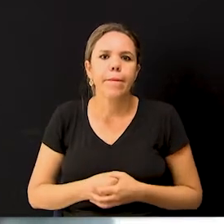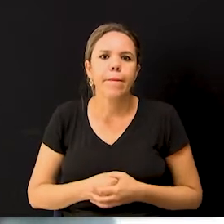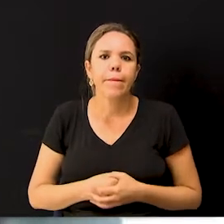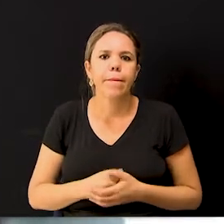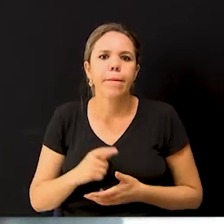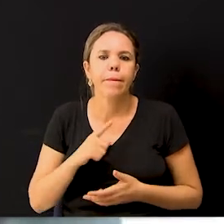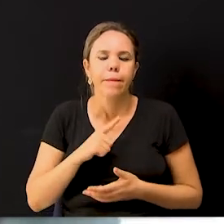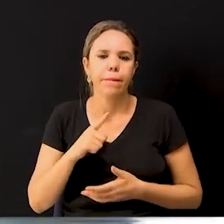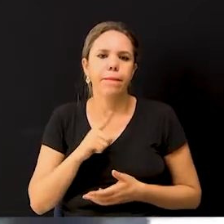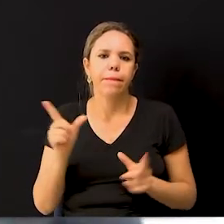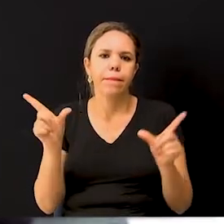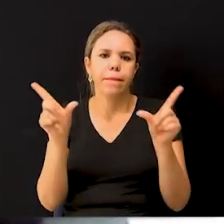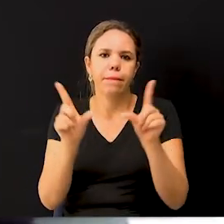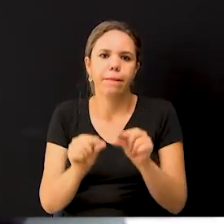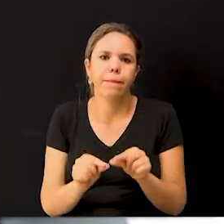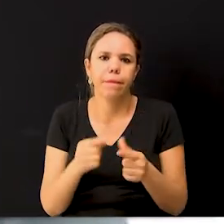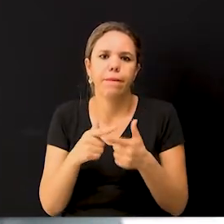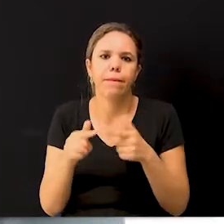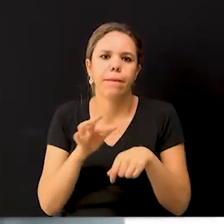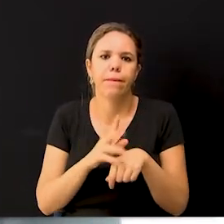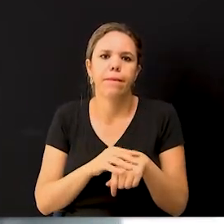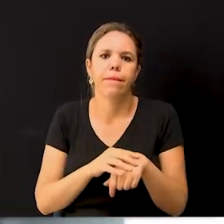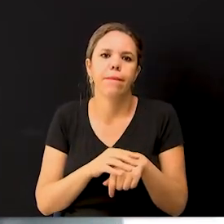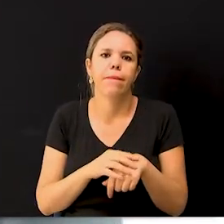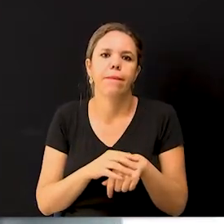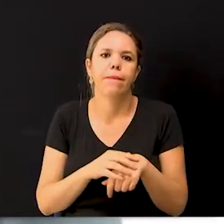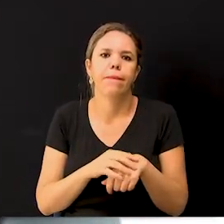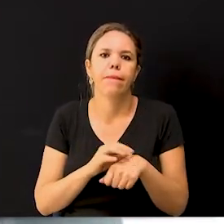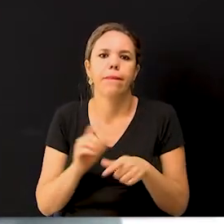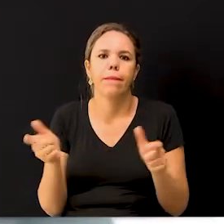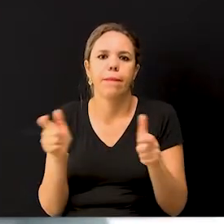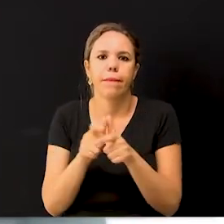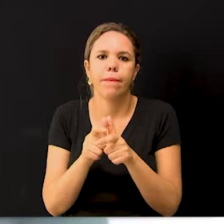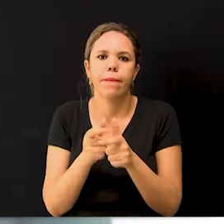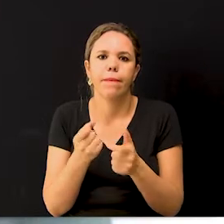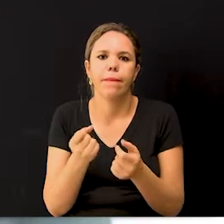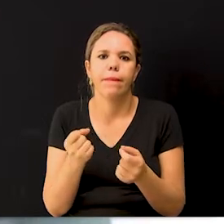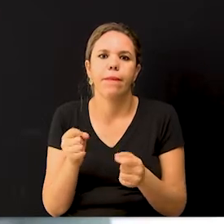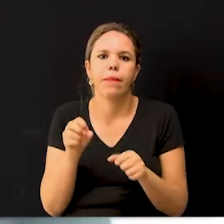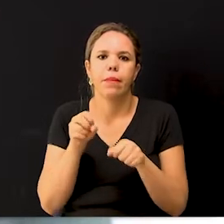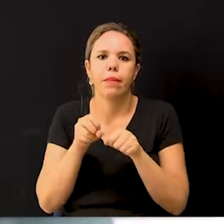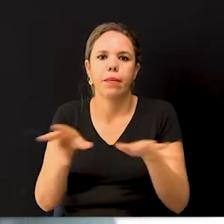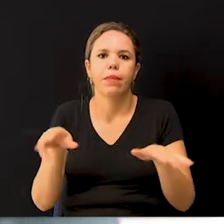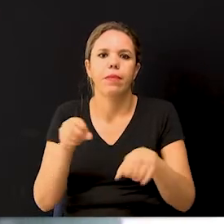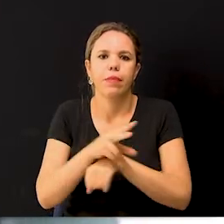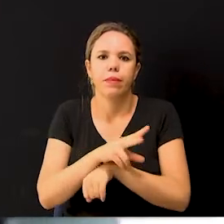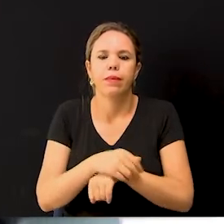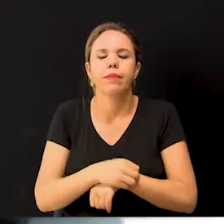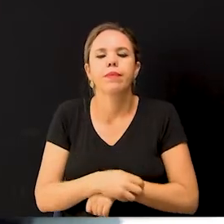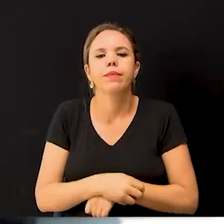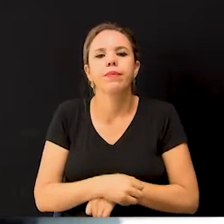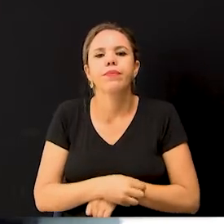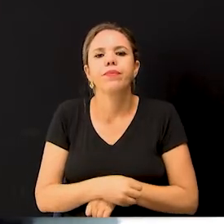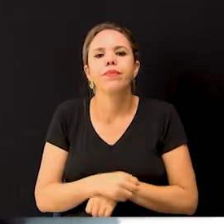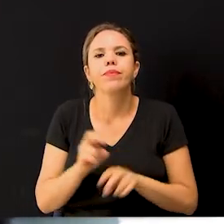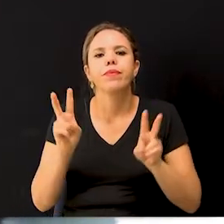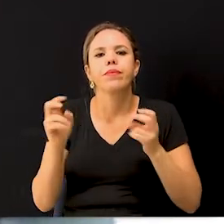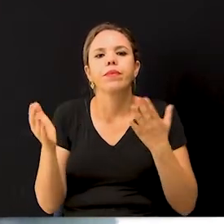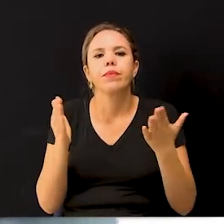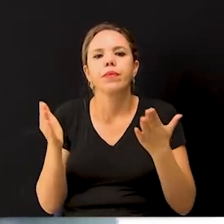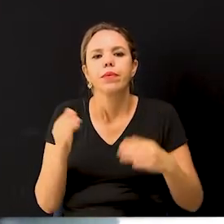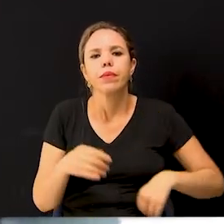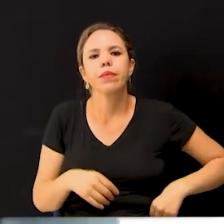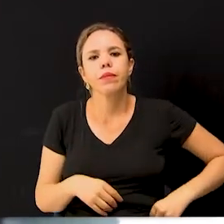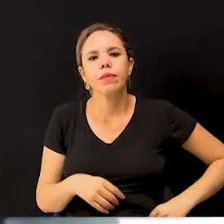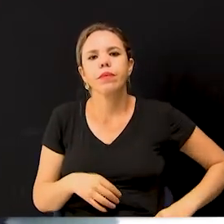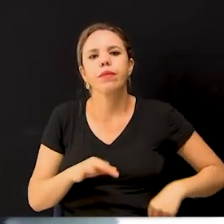elas apresentam menos sintomas e, portanto, diminui a circulação do vírus. Um paralelo com relação a